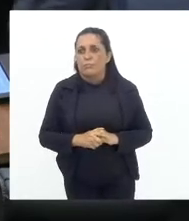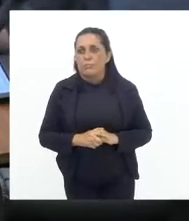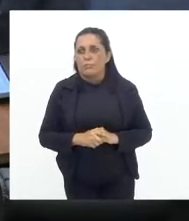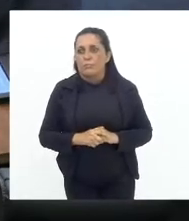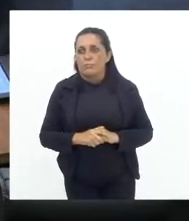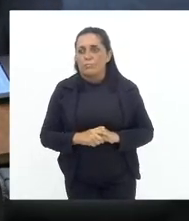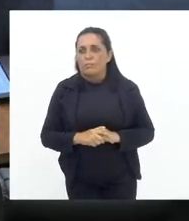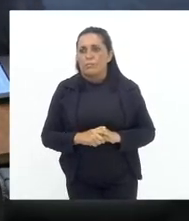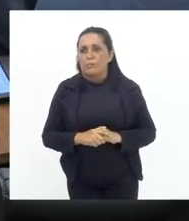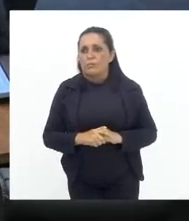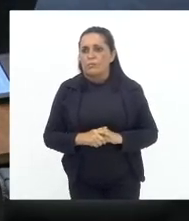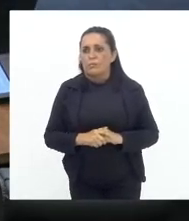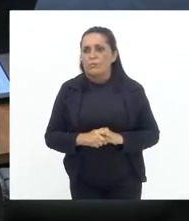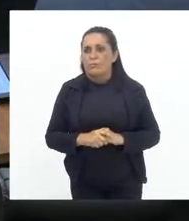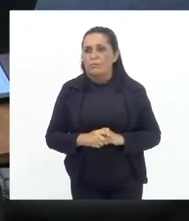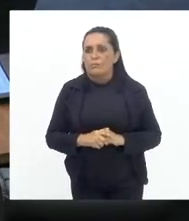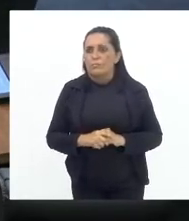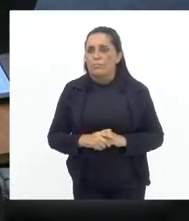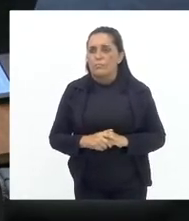o